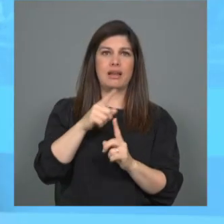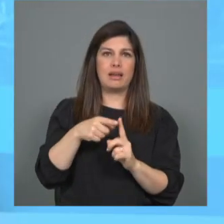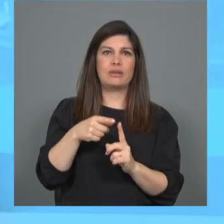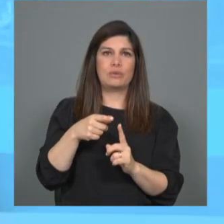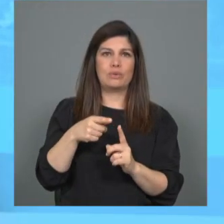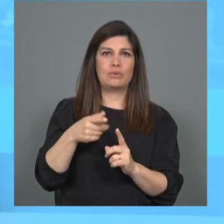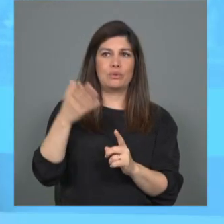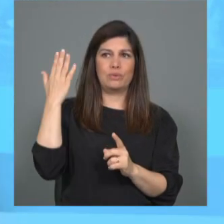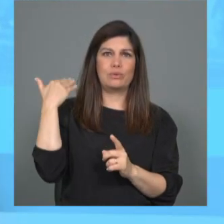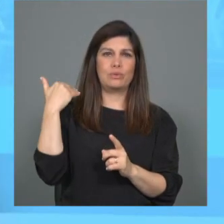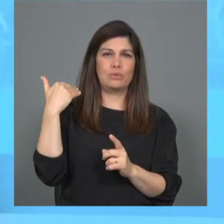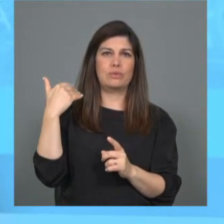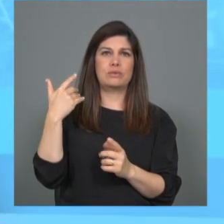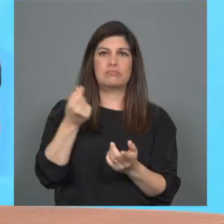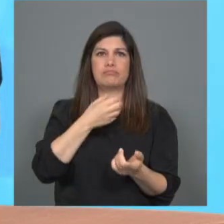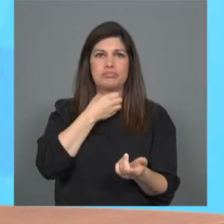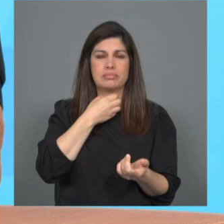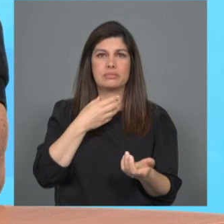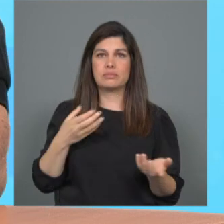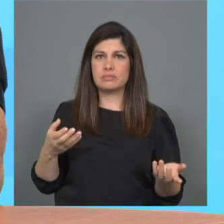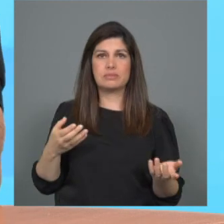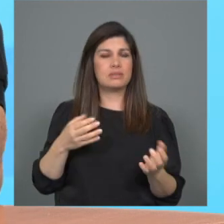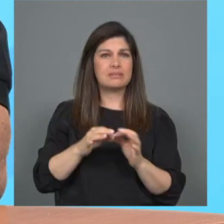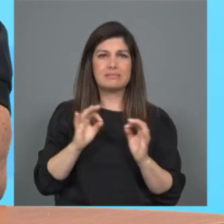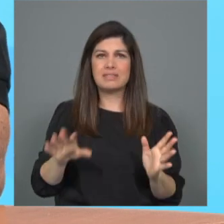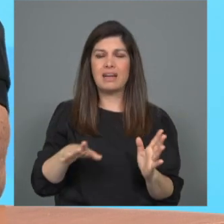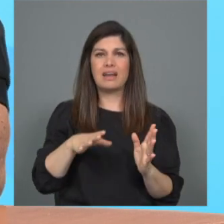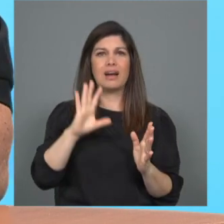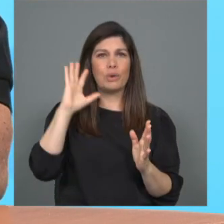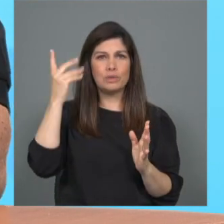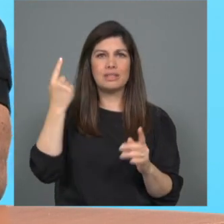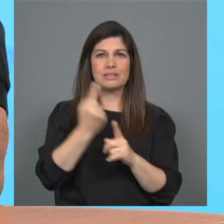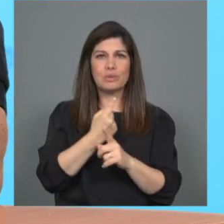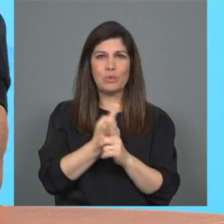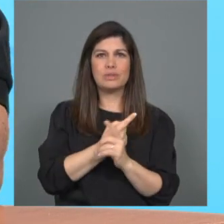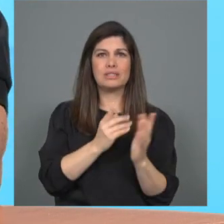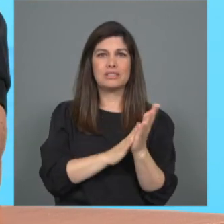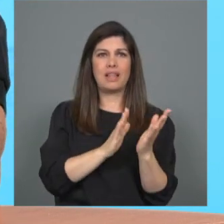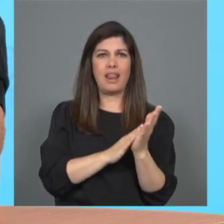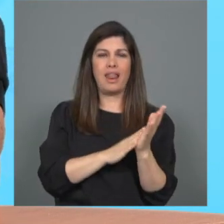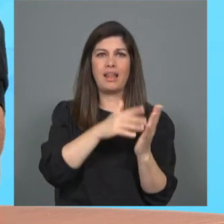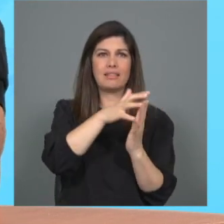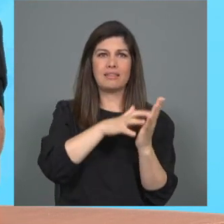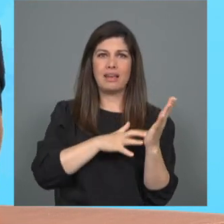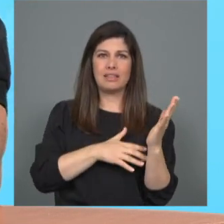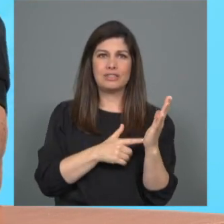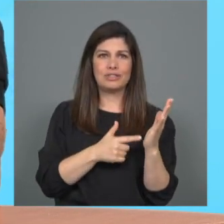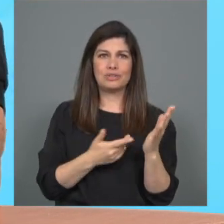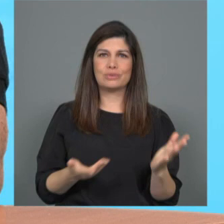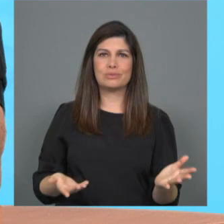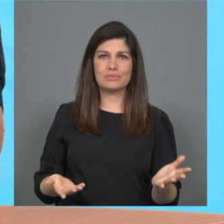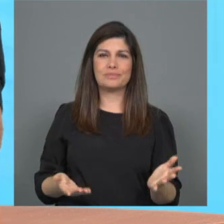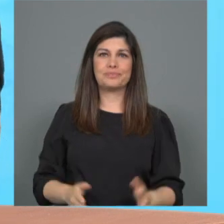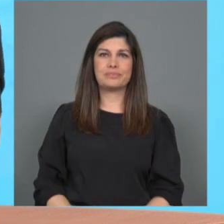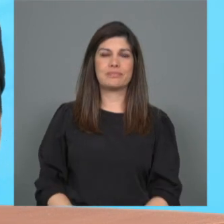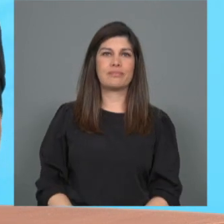crises bancárias o que está no texto. O que está no texto, quer dizer, isto é uma questão realmente de bom senso, porque sempre existiu.